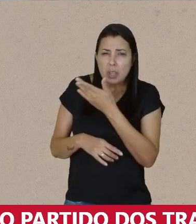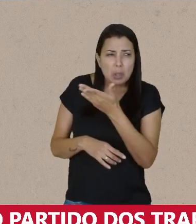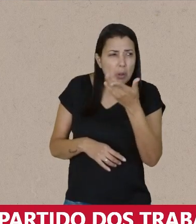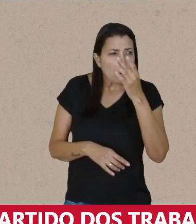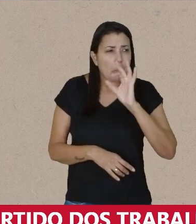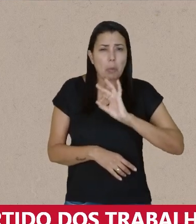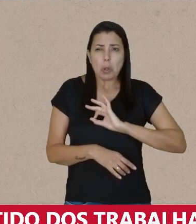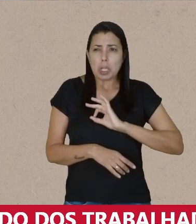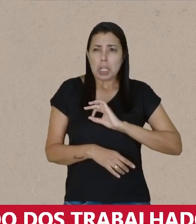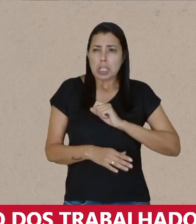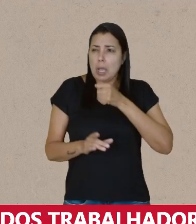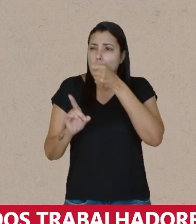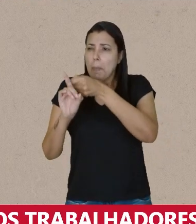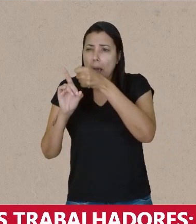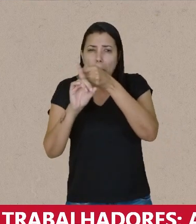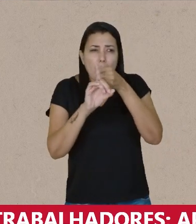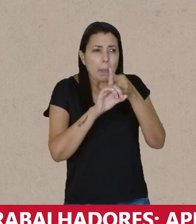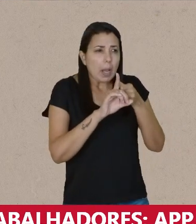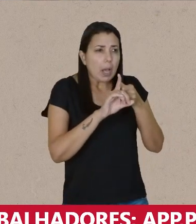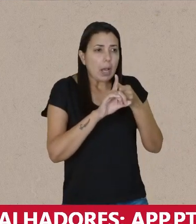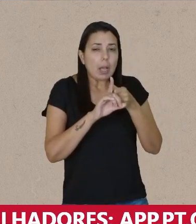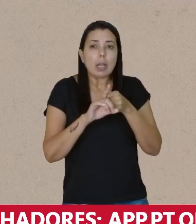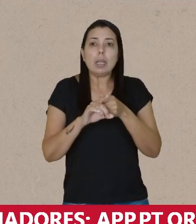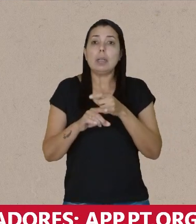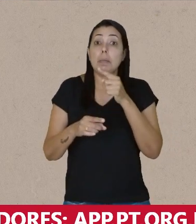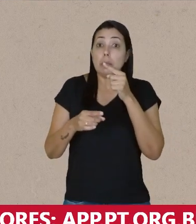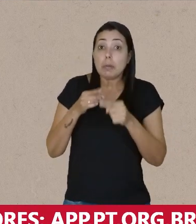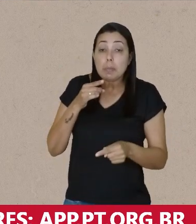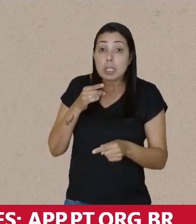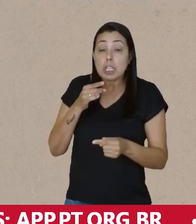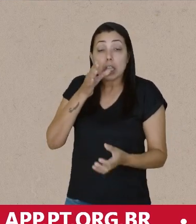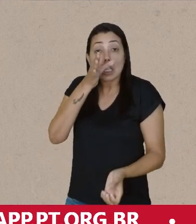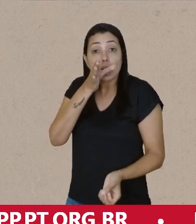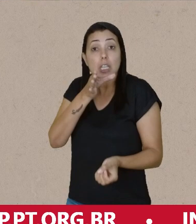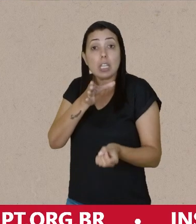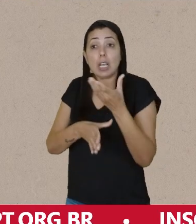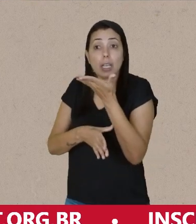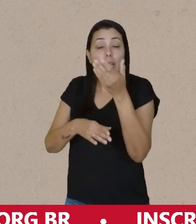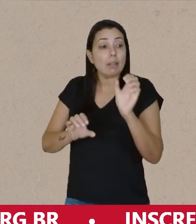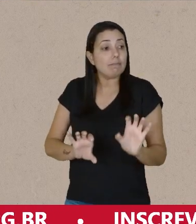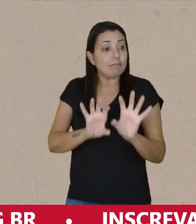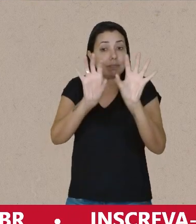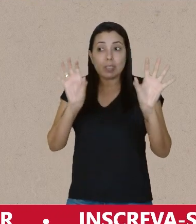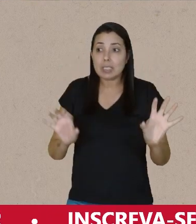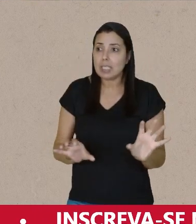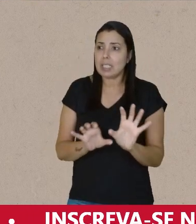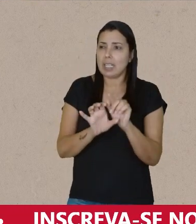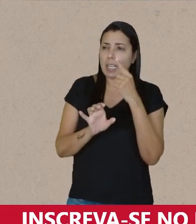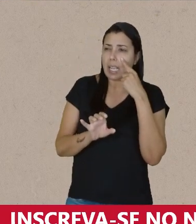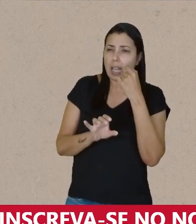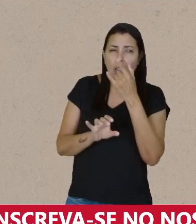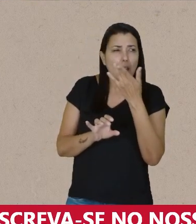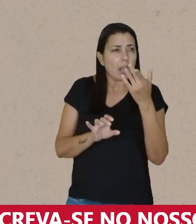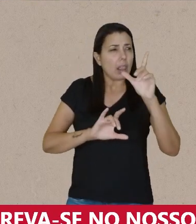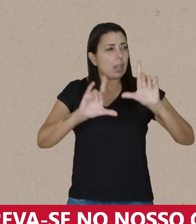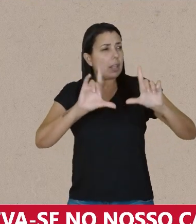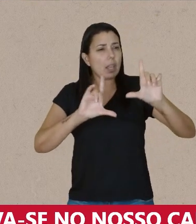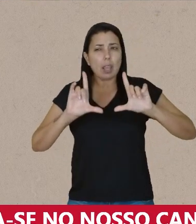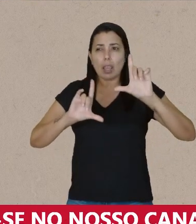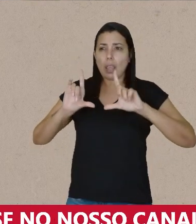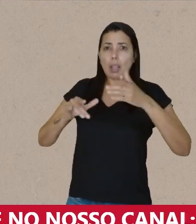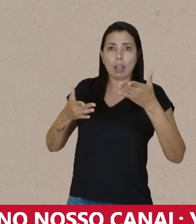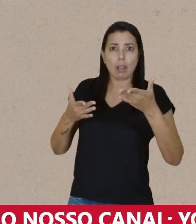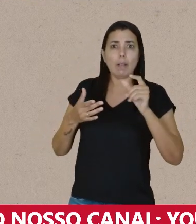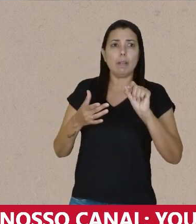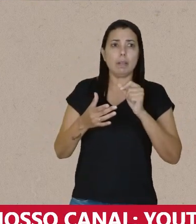sem nenhuma razão, reprimir, criar aquele cenário, aquela cena, aquela imagem na televisão, né,